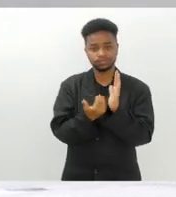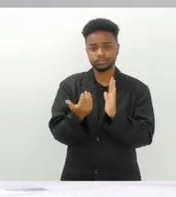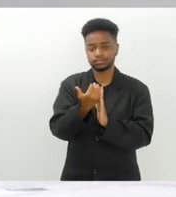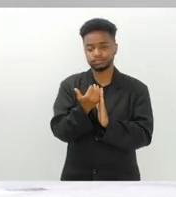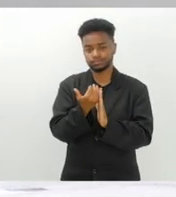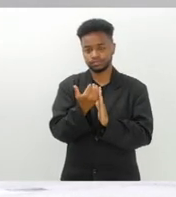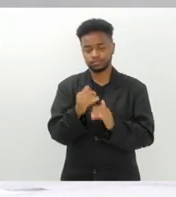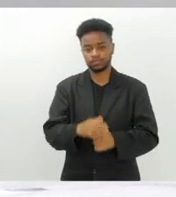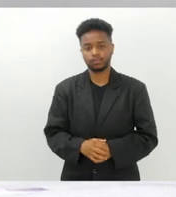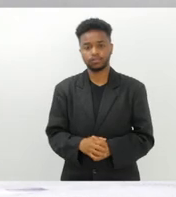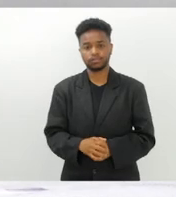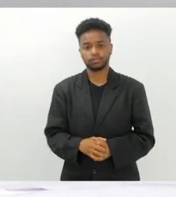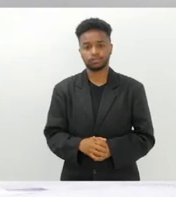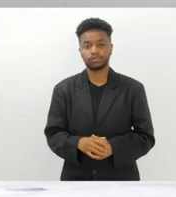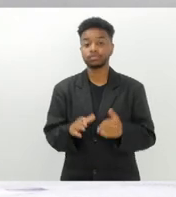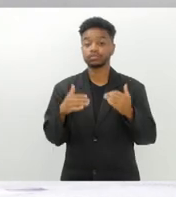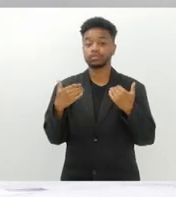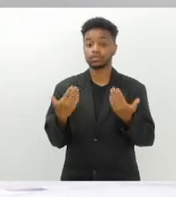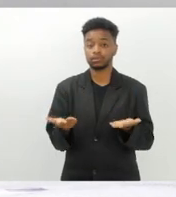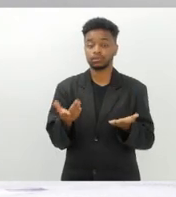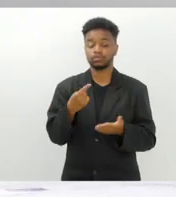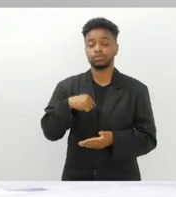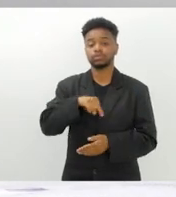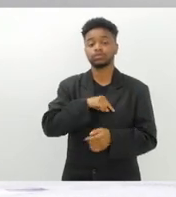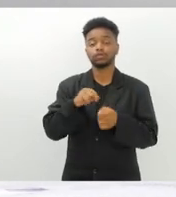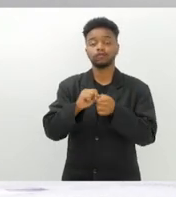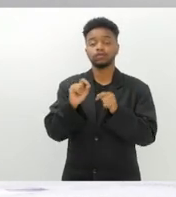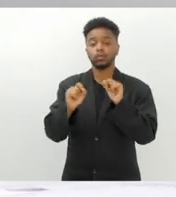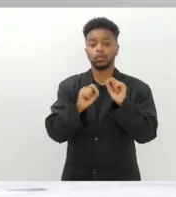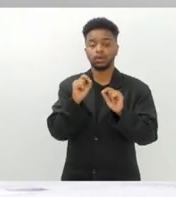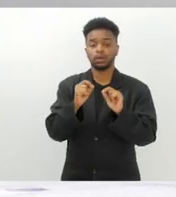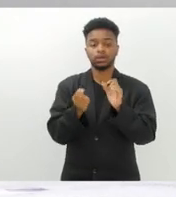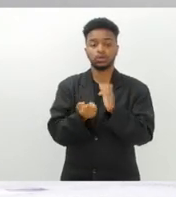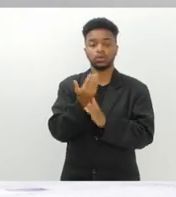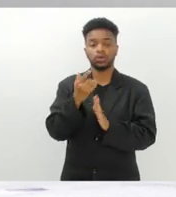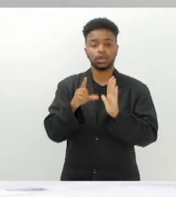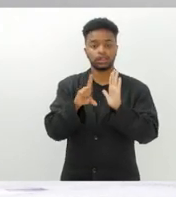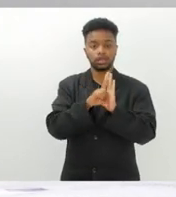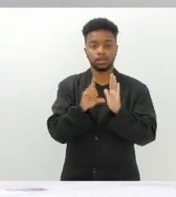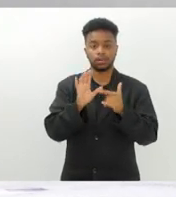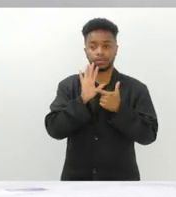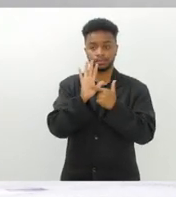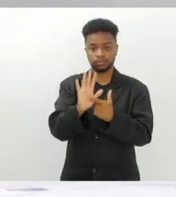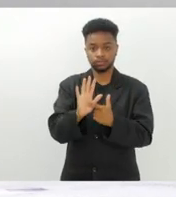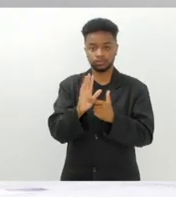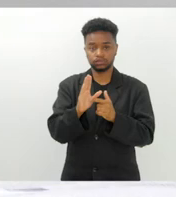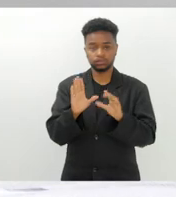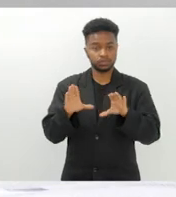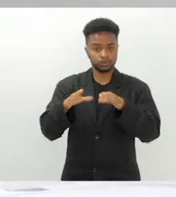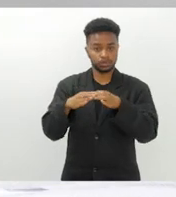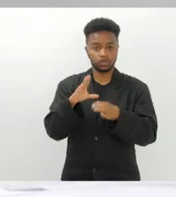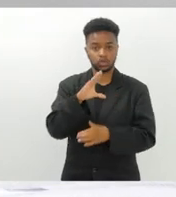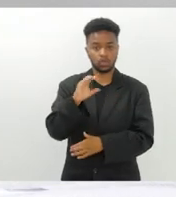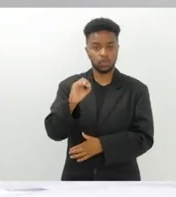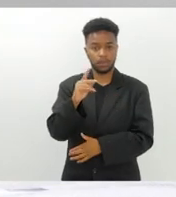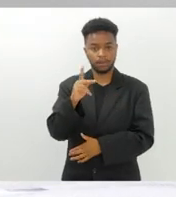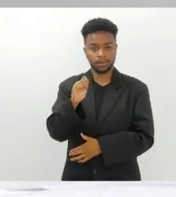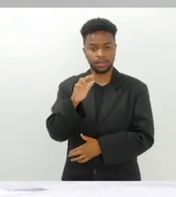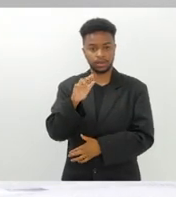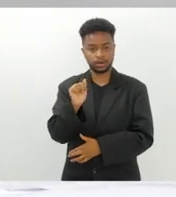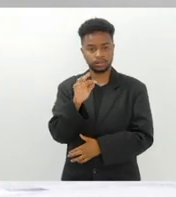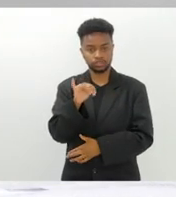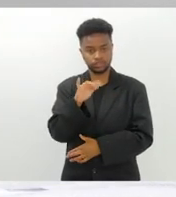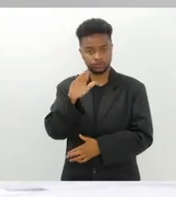Então, o que a gente fez? A gente fez uma lei dizendo que para as cooperativas, não só de catadores, mas